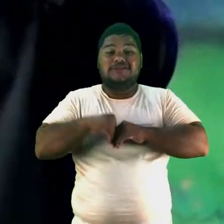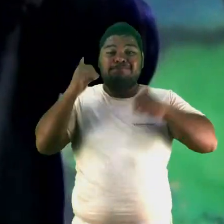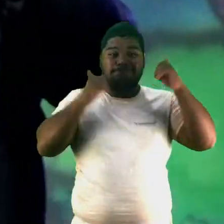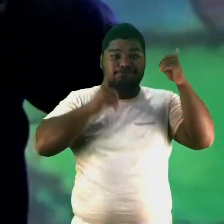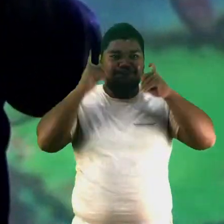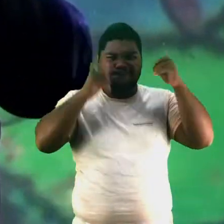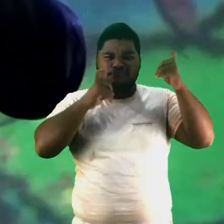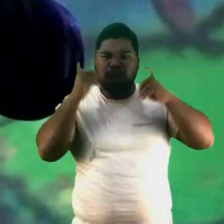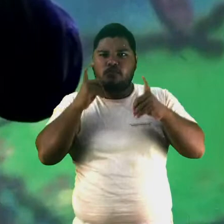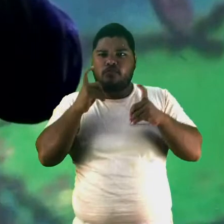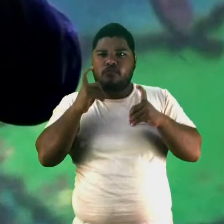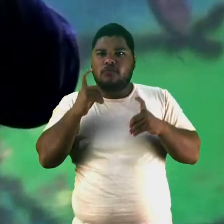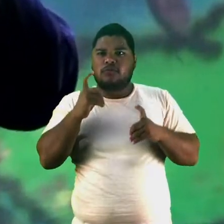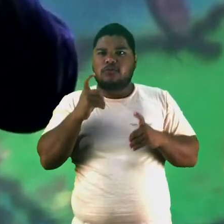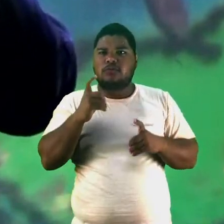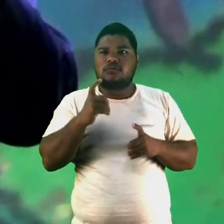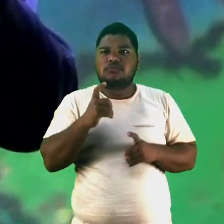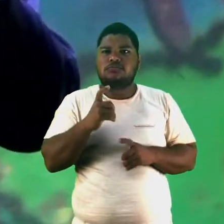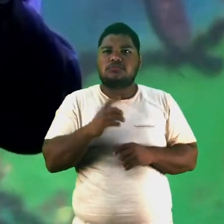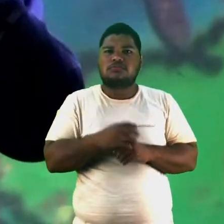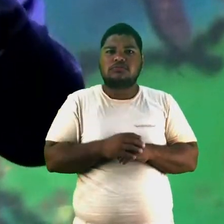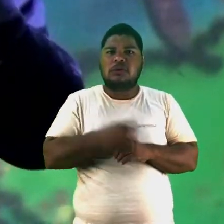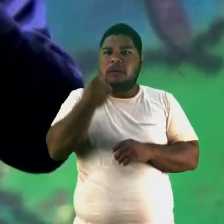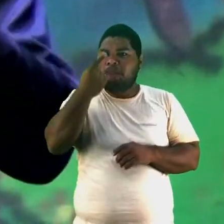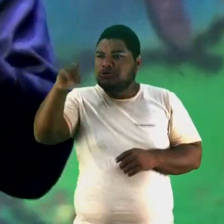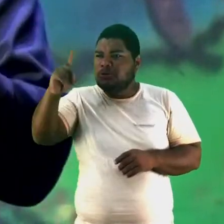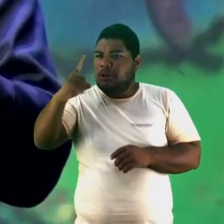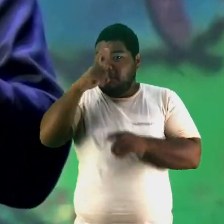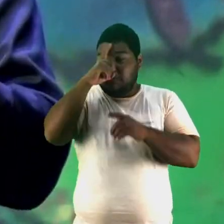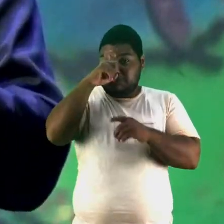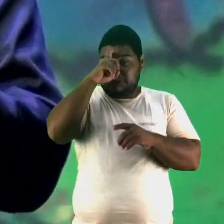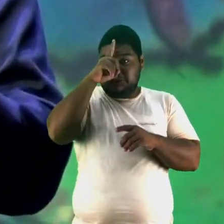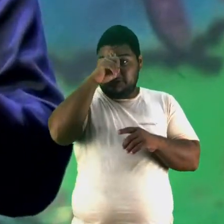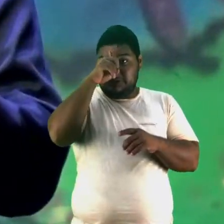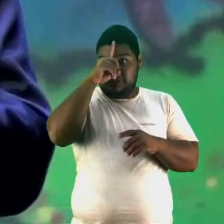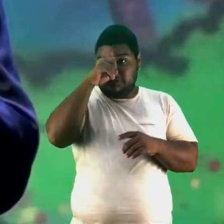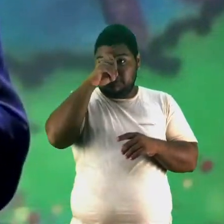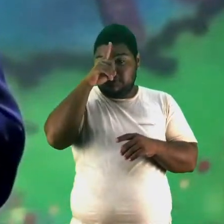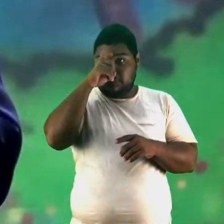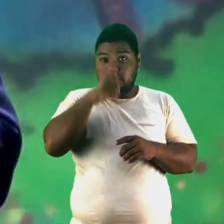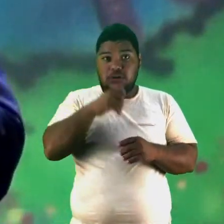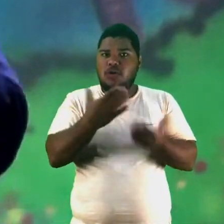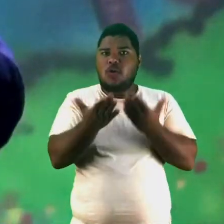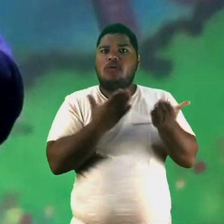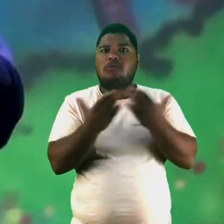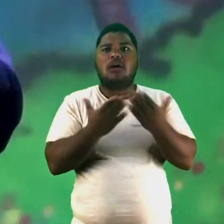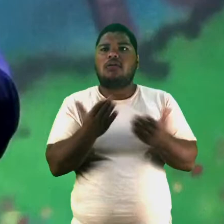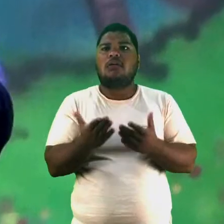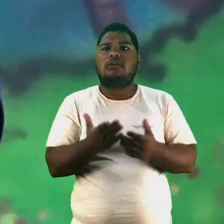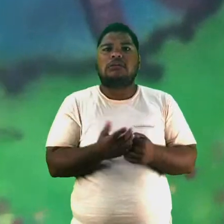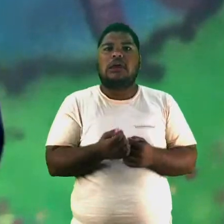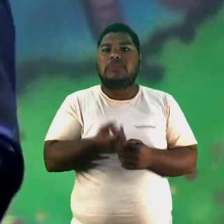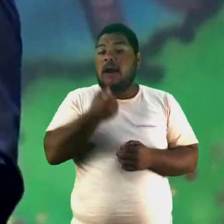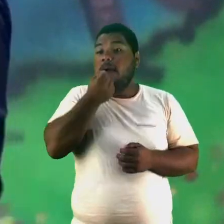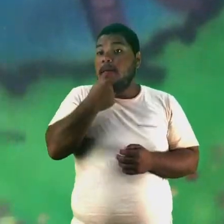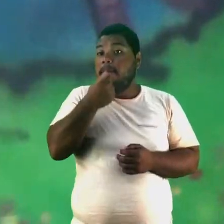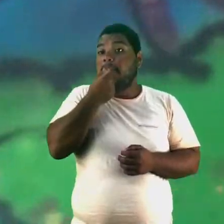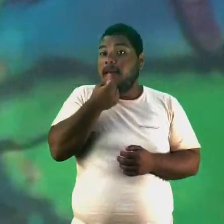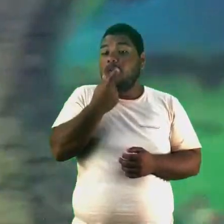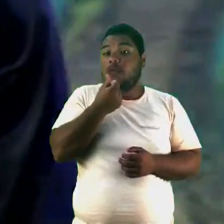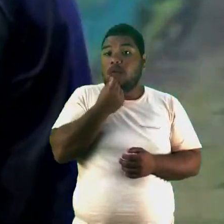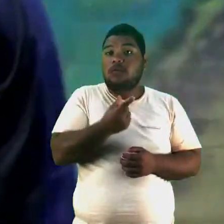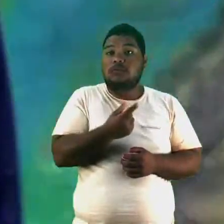Muitas das vezes é um crime, a pessoa ao médico, ao hospital, e qualquer coisa, quer dar um remédio, e